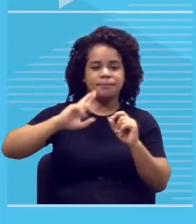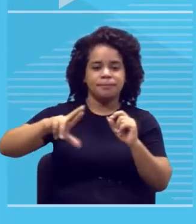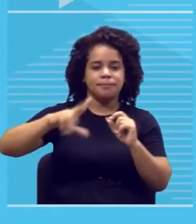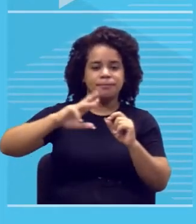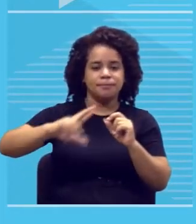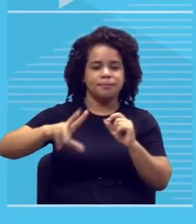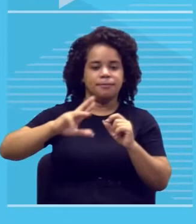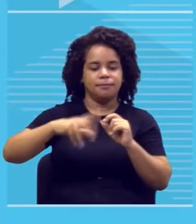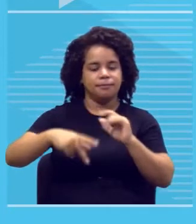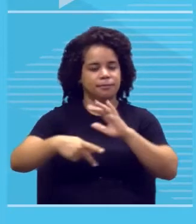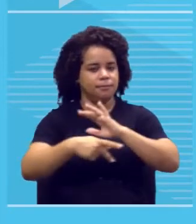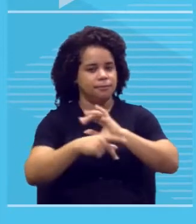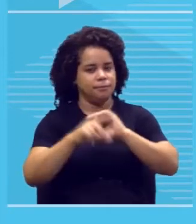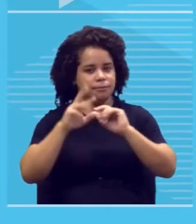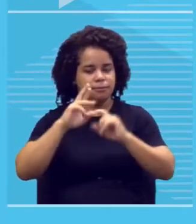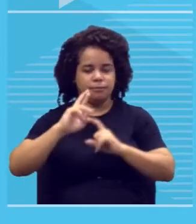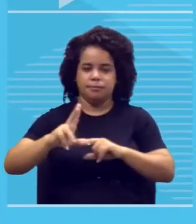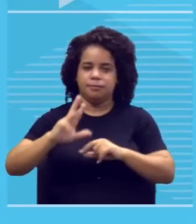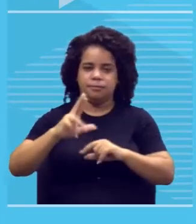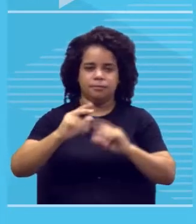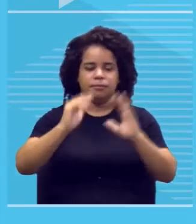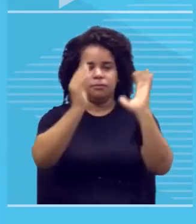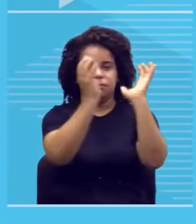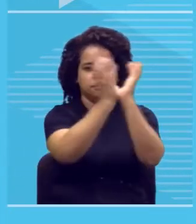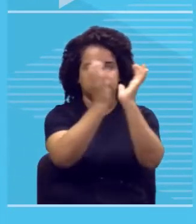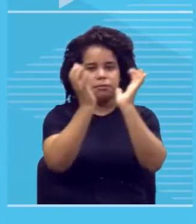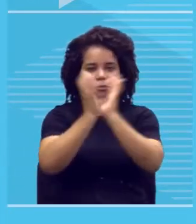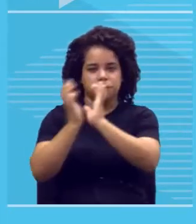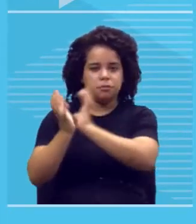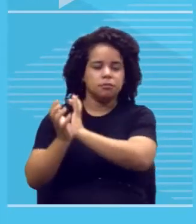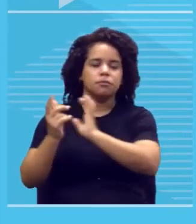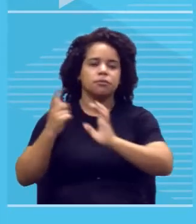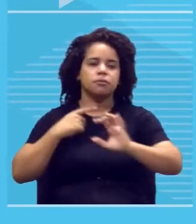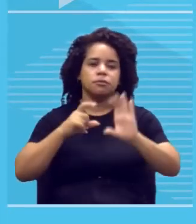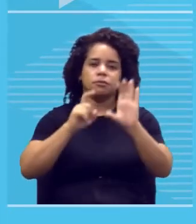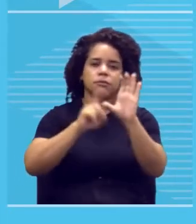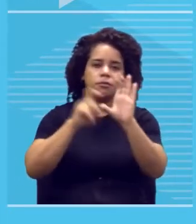conjunto de classes independentes